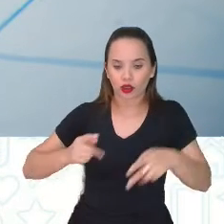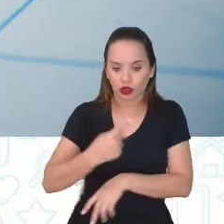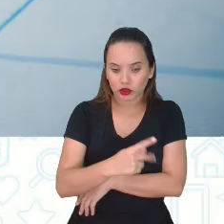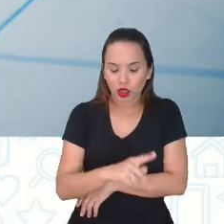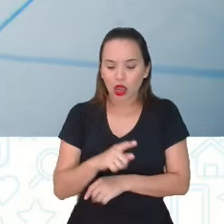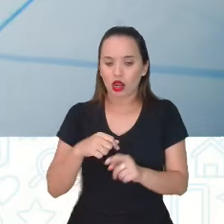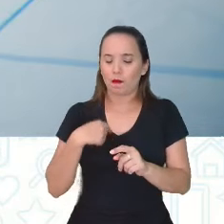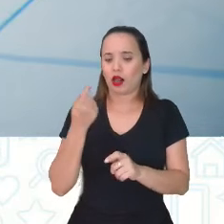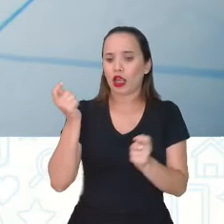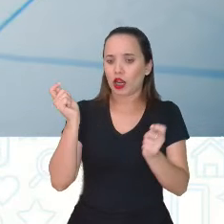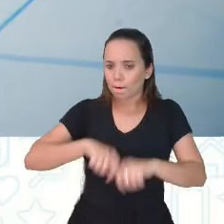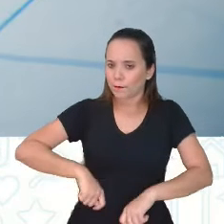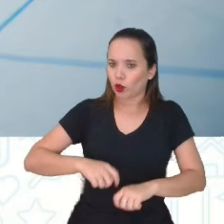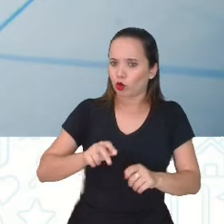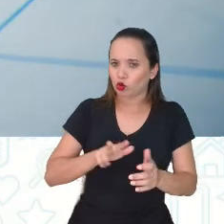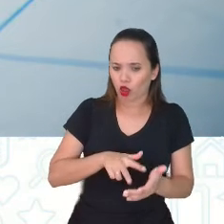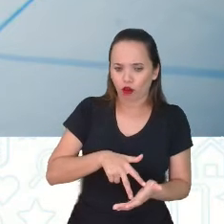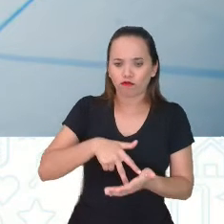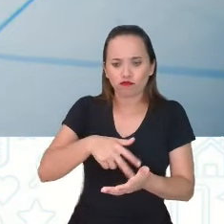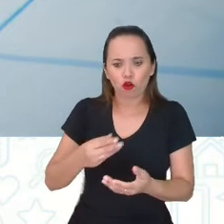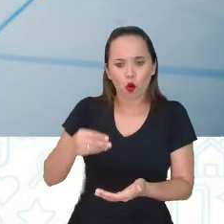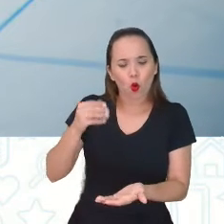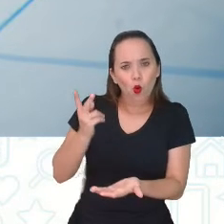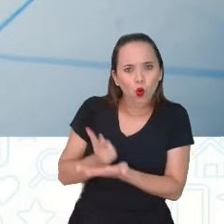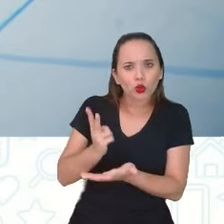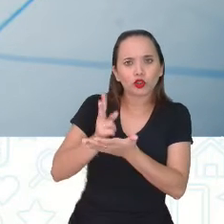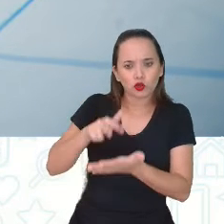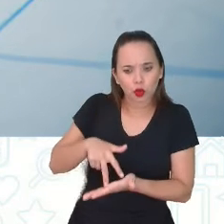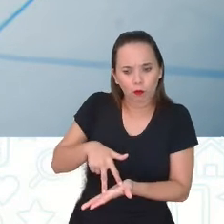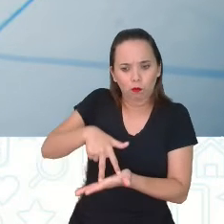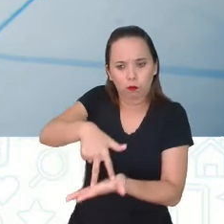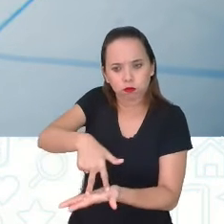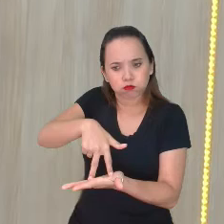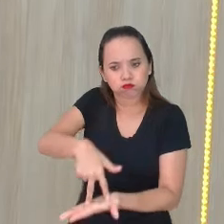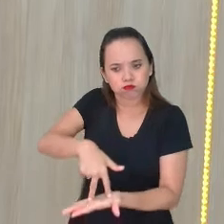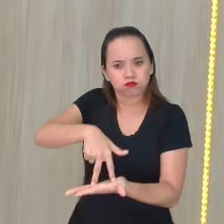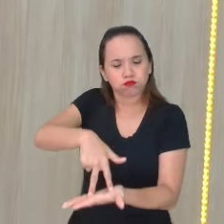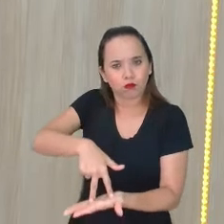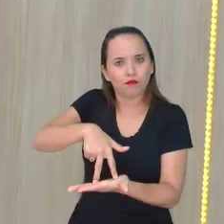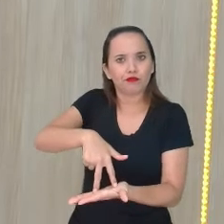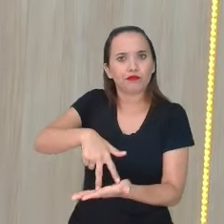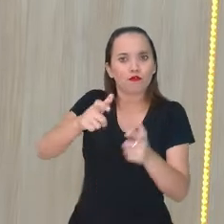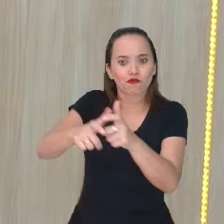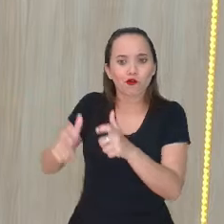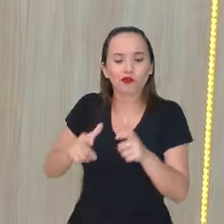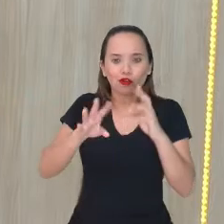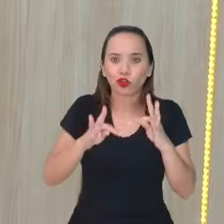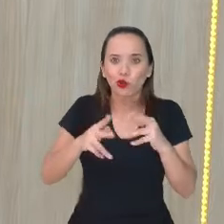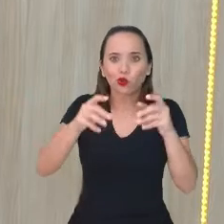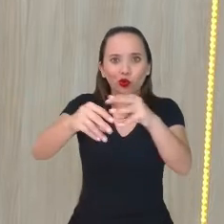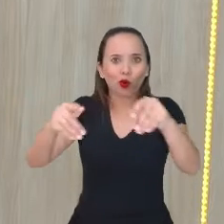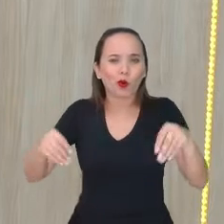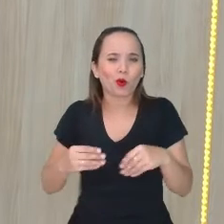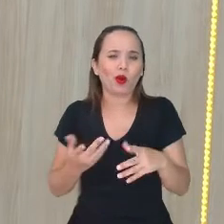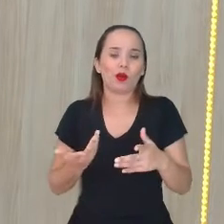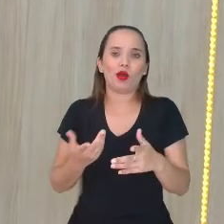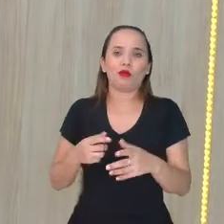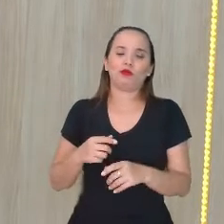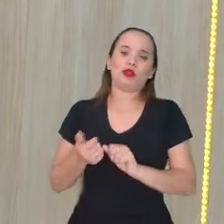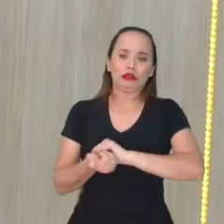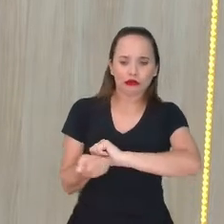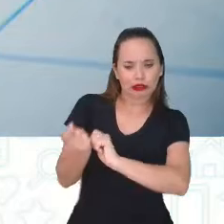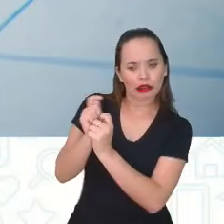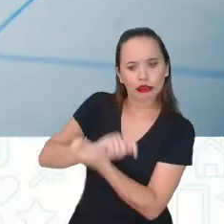possa resistir em outros ambientes, né, que se adapte a determinado clima, a determinado solo,